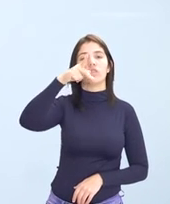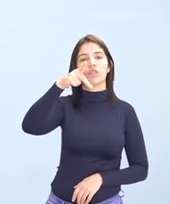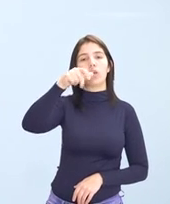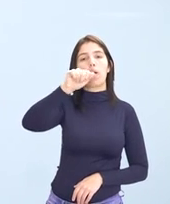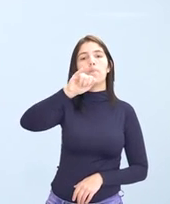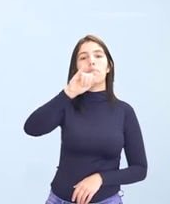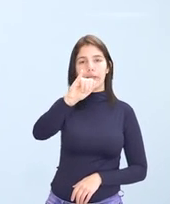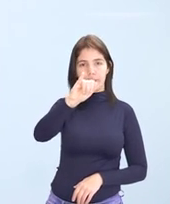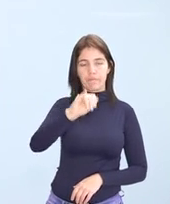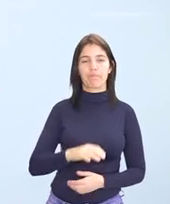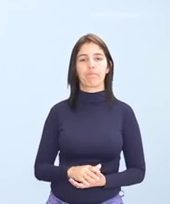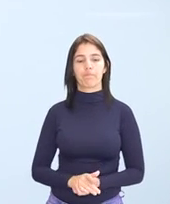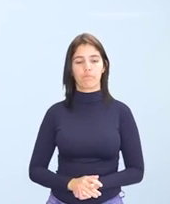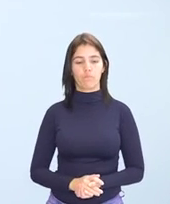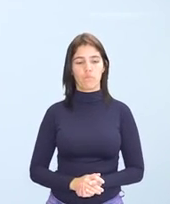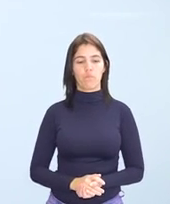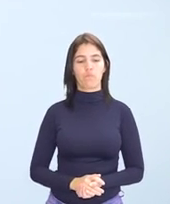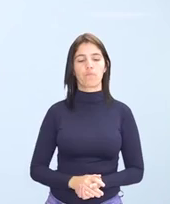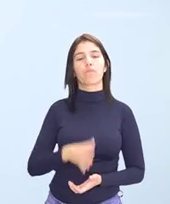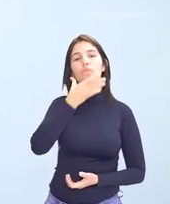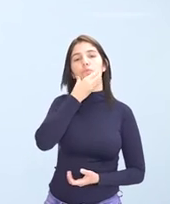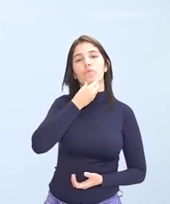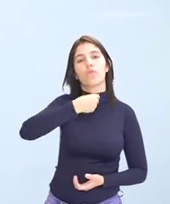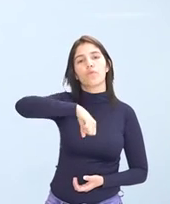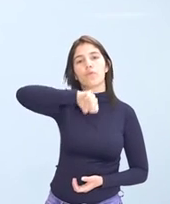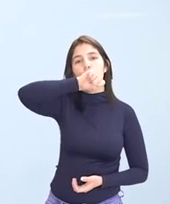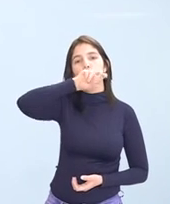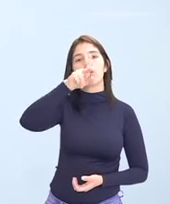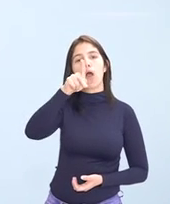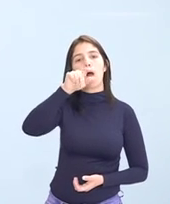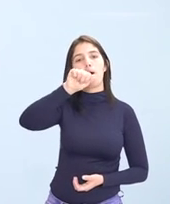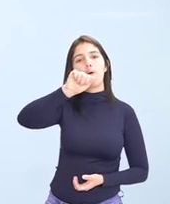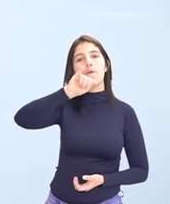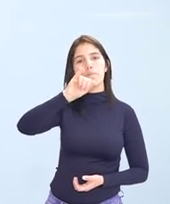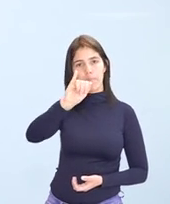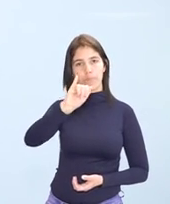homem e beijo, que significa pai,